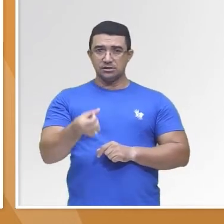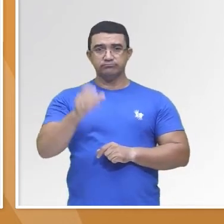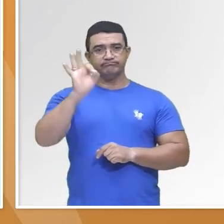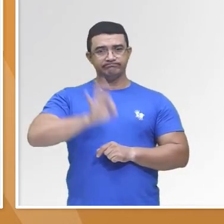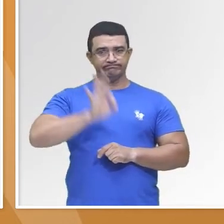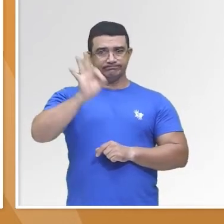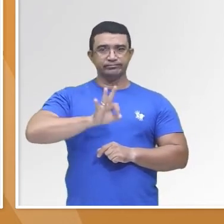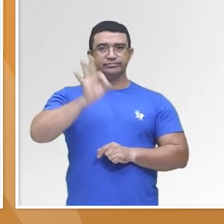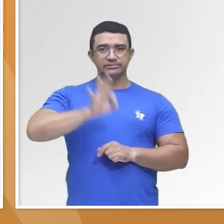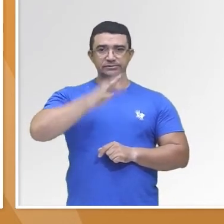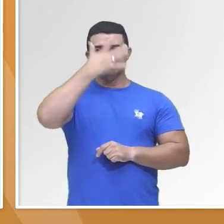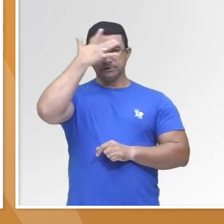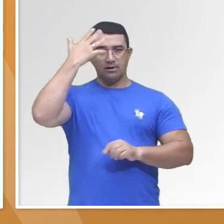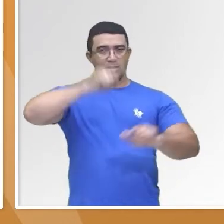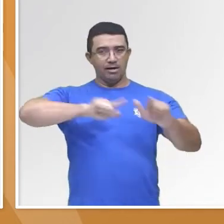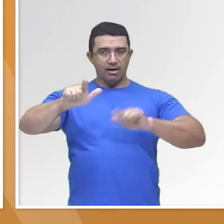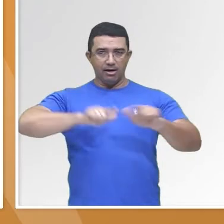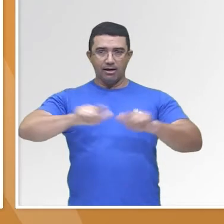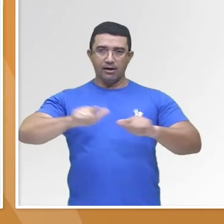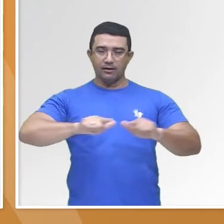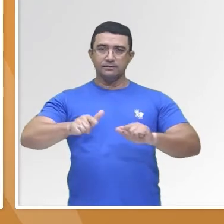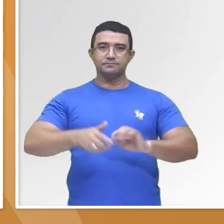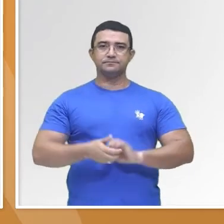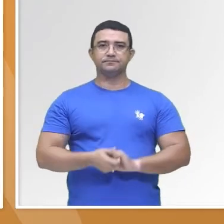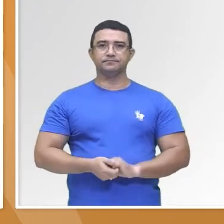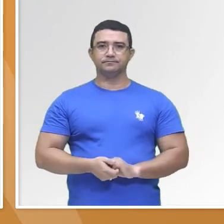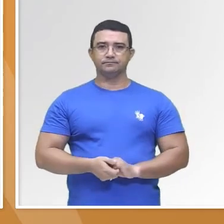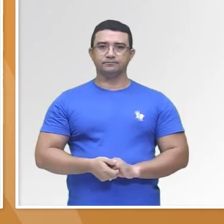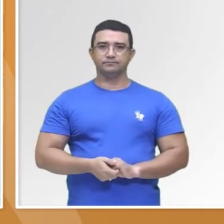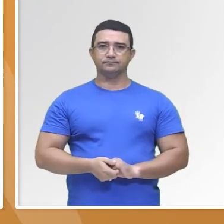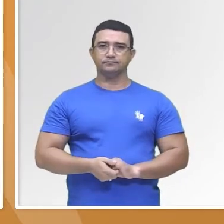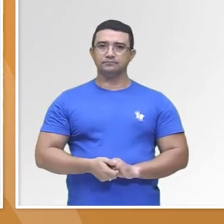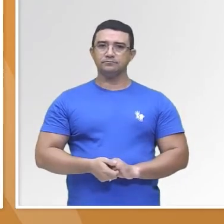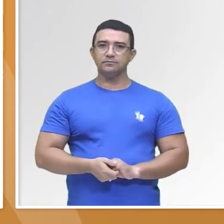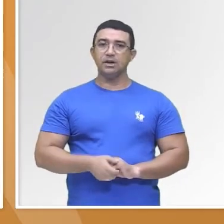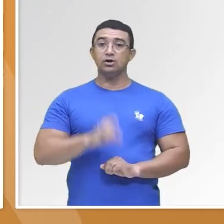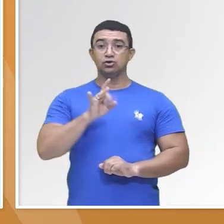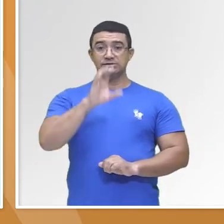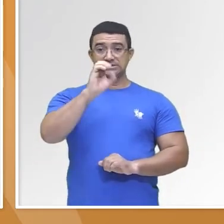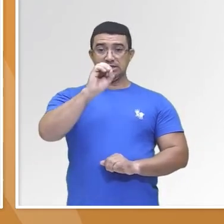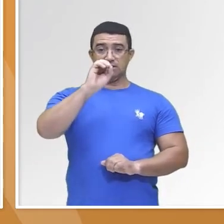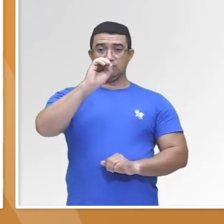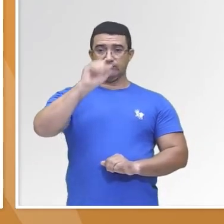153,6. Desse número populacional, olha só, apenas